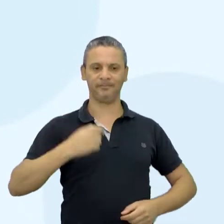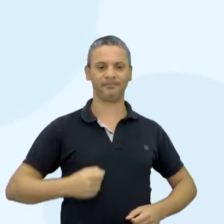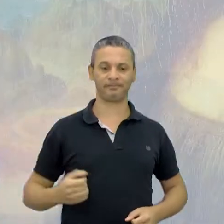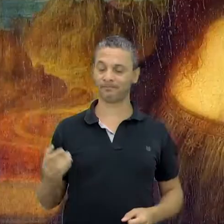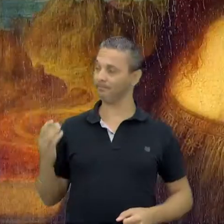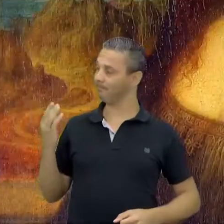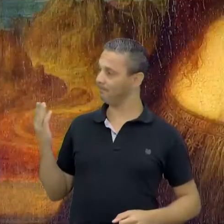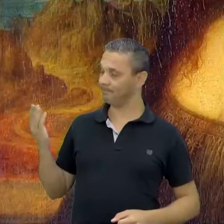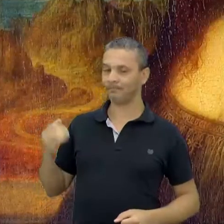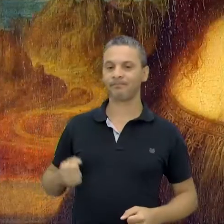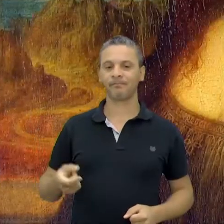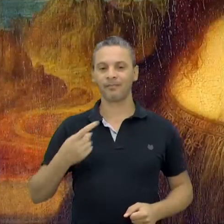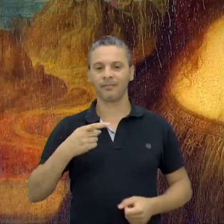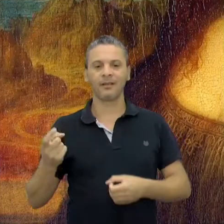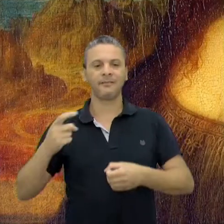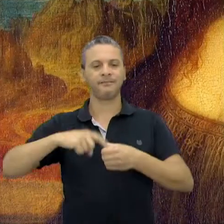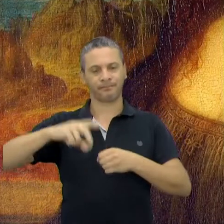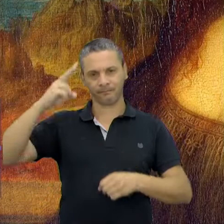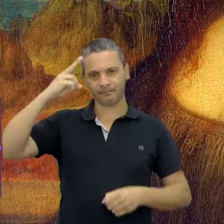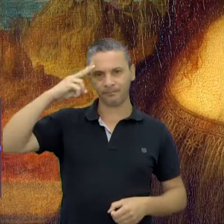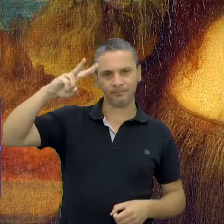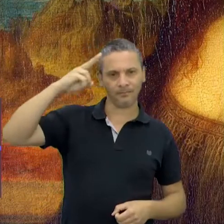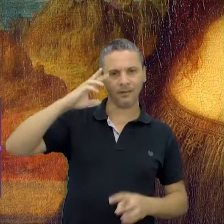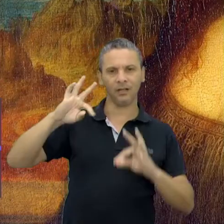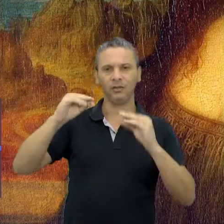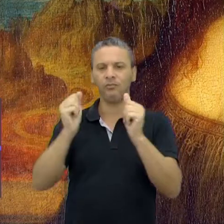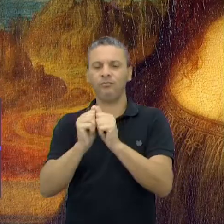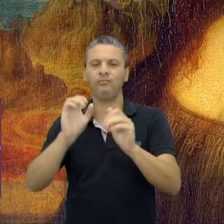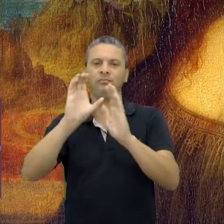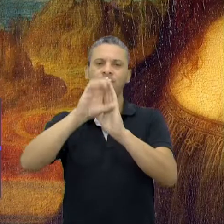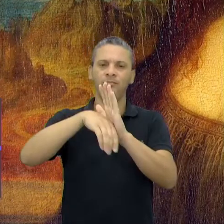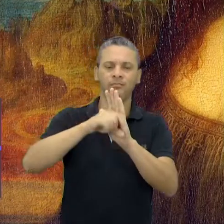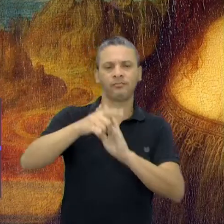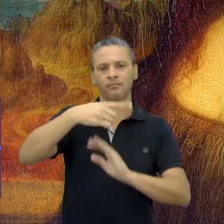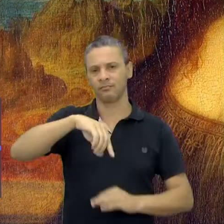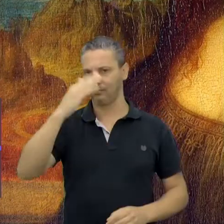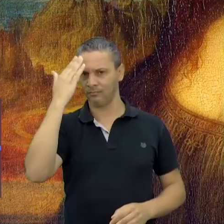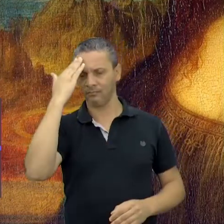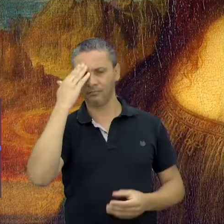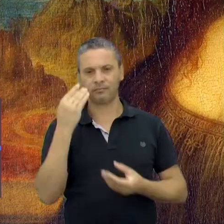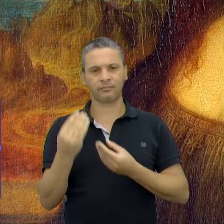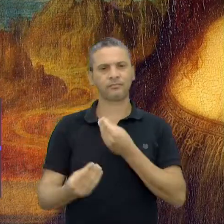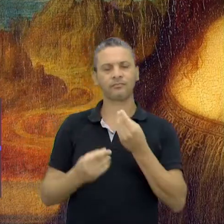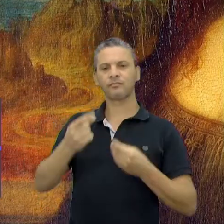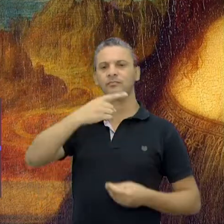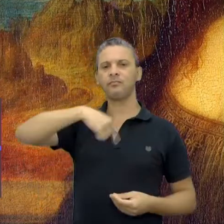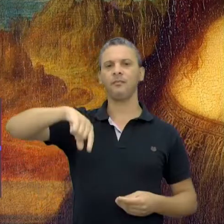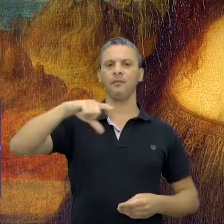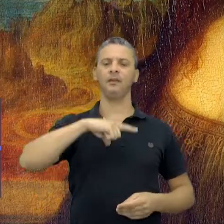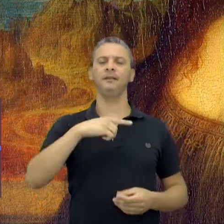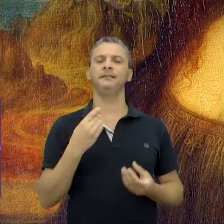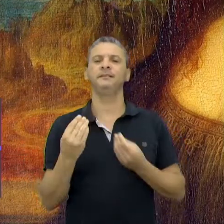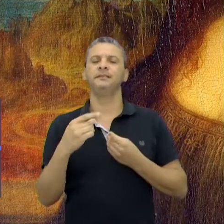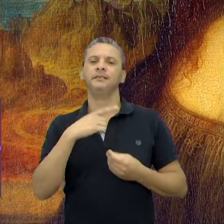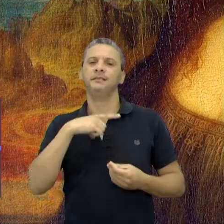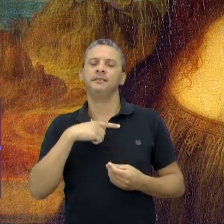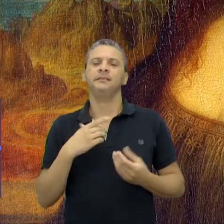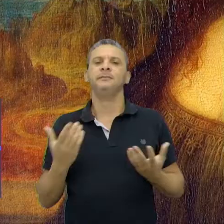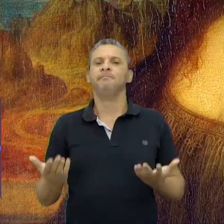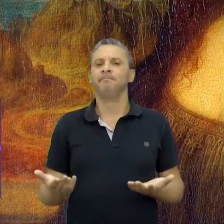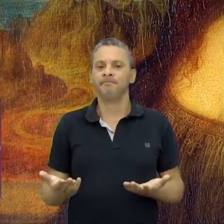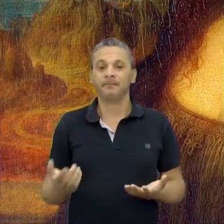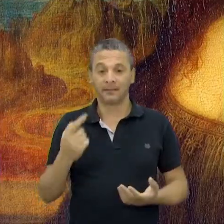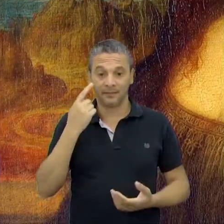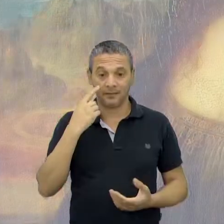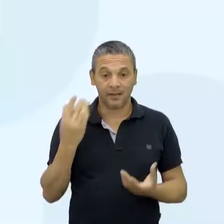certo? Sempre retomando, revisando os nossos conceitos para a gente saber onde que nós estamos, em que momento. E estamos em que momento?